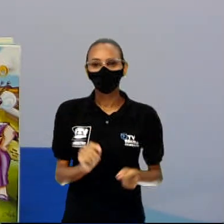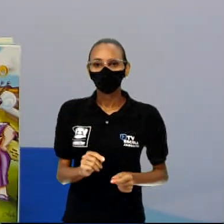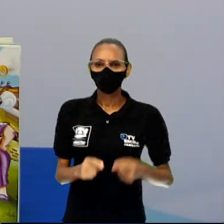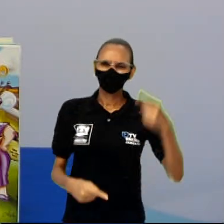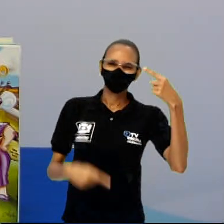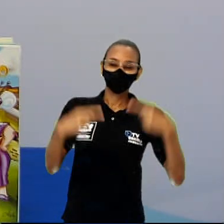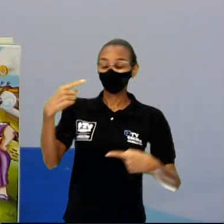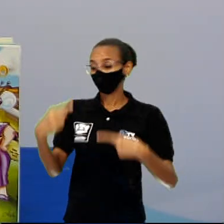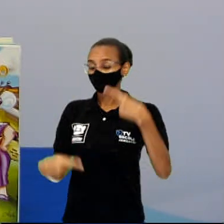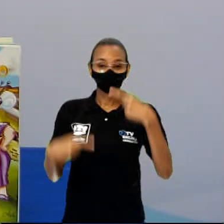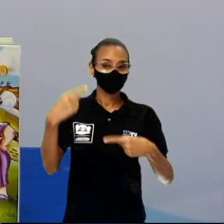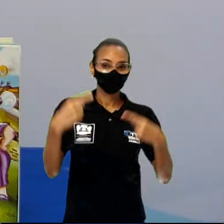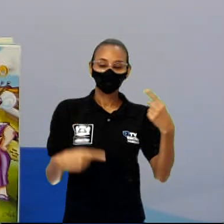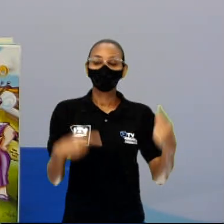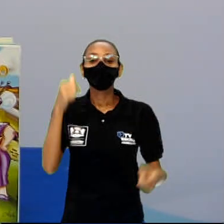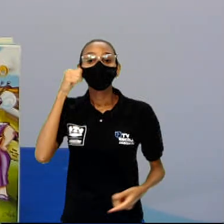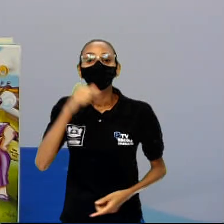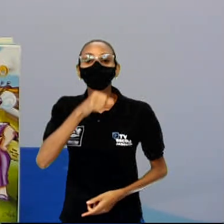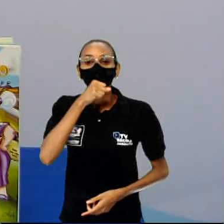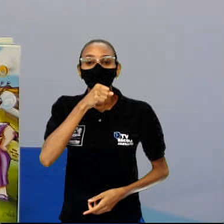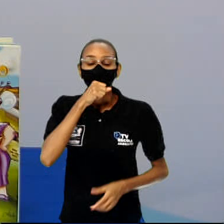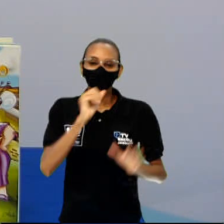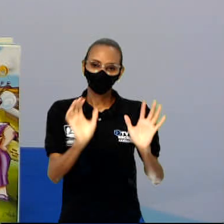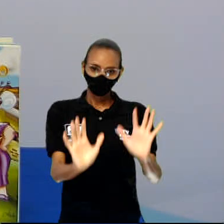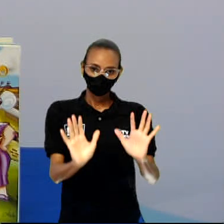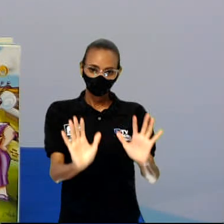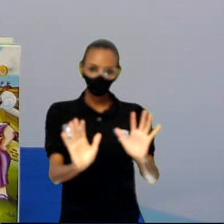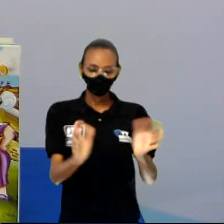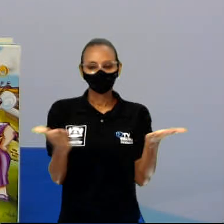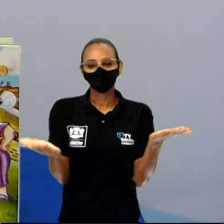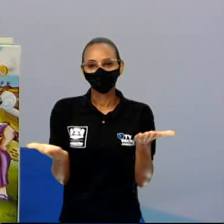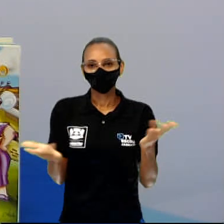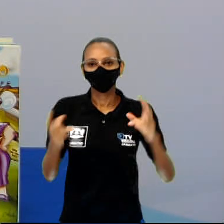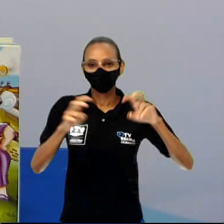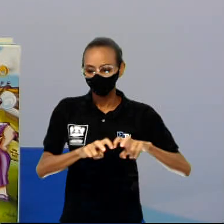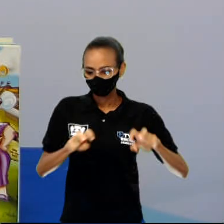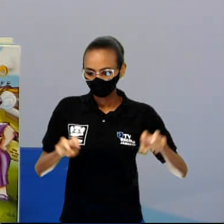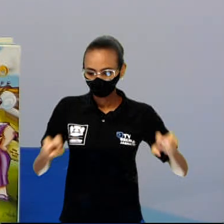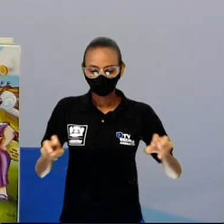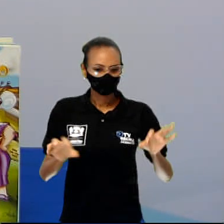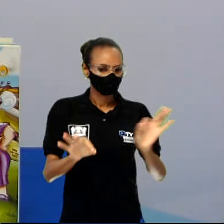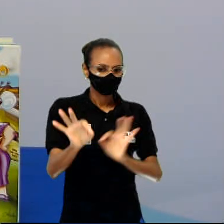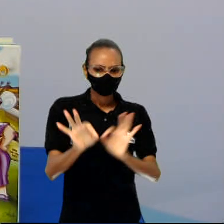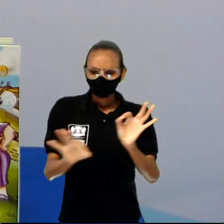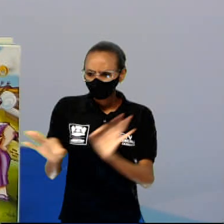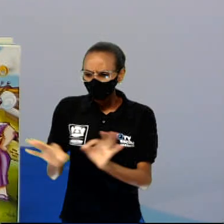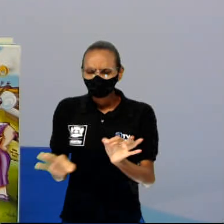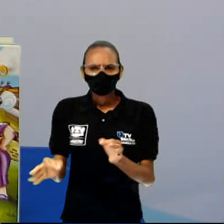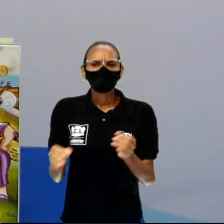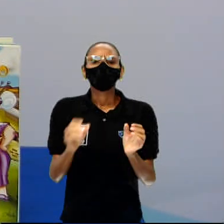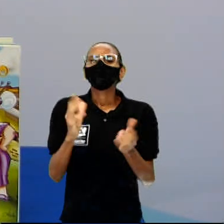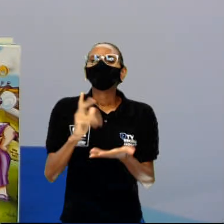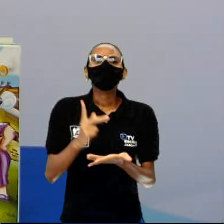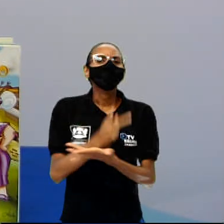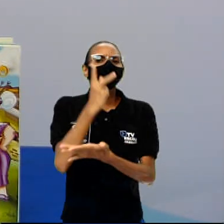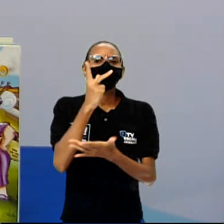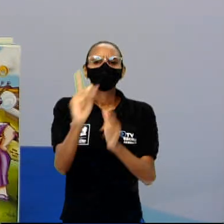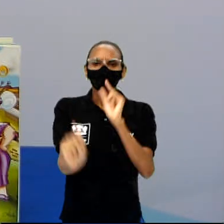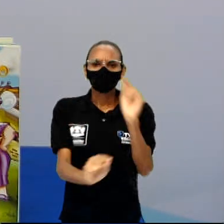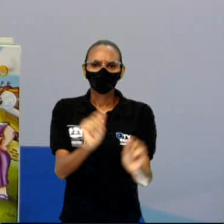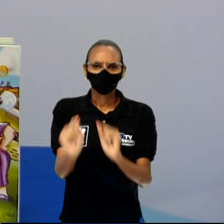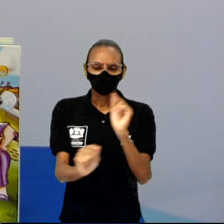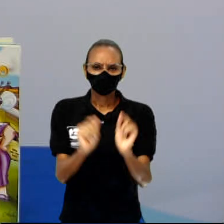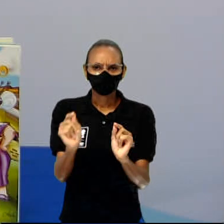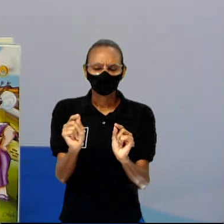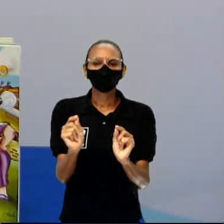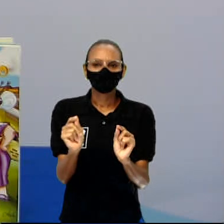tempo nessa conversa até que a vovó disse: olhe, agora é hora da gente sentar e planejar o que é que a gente vai fazer. Como foi que isso aconteceu? E começaram a